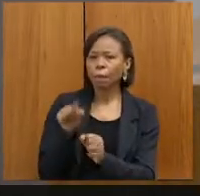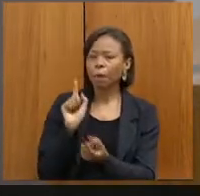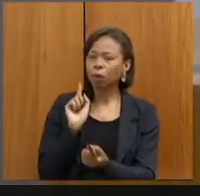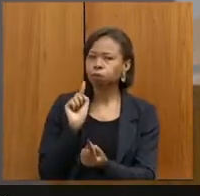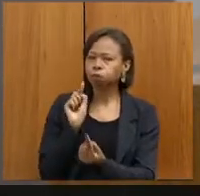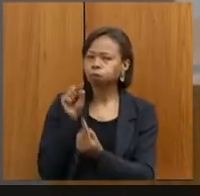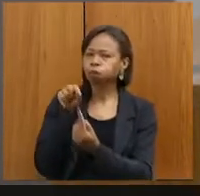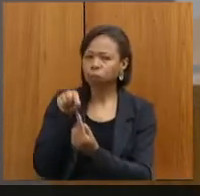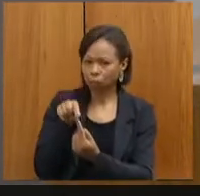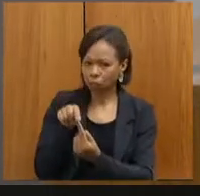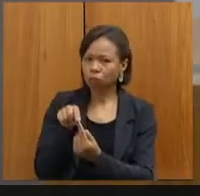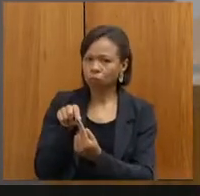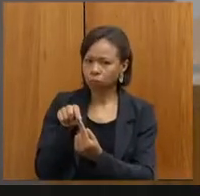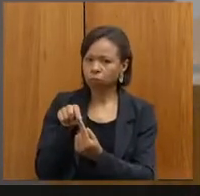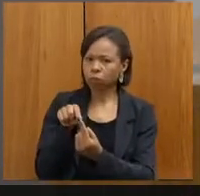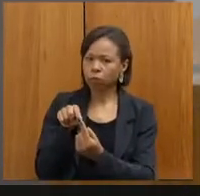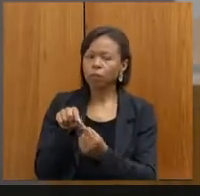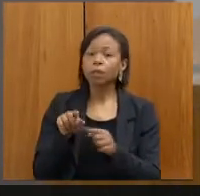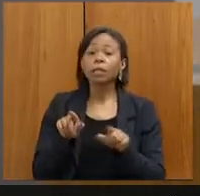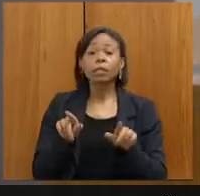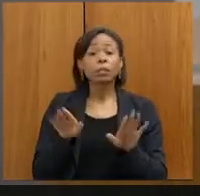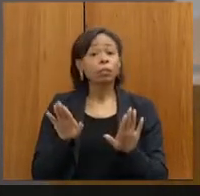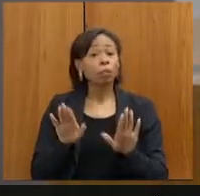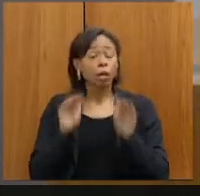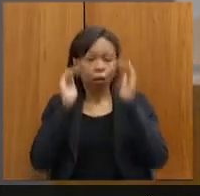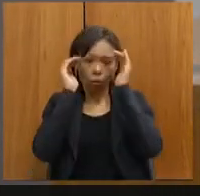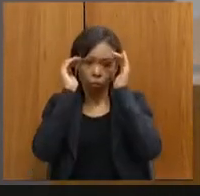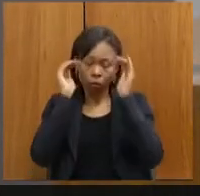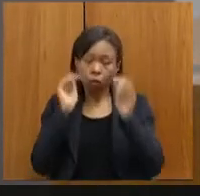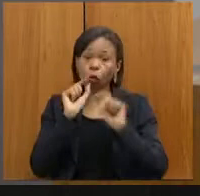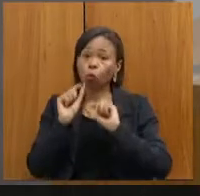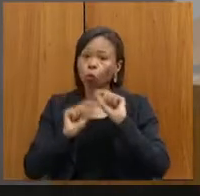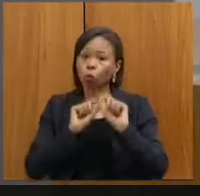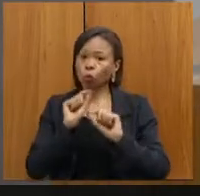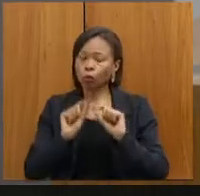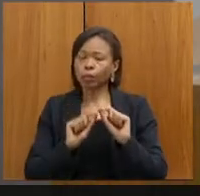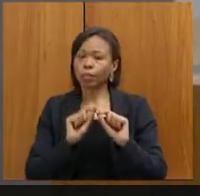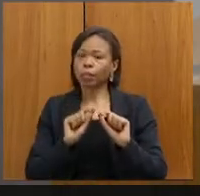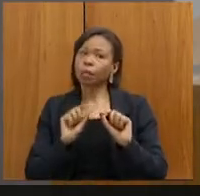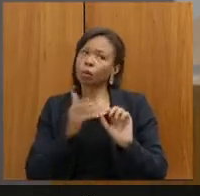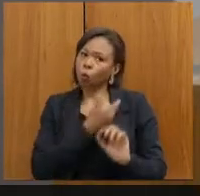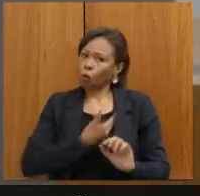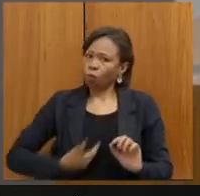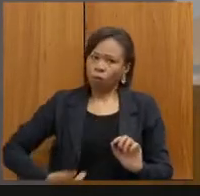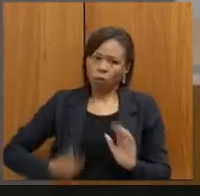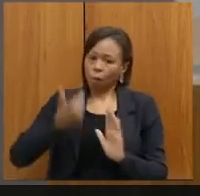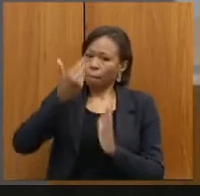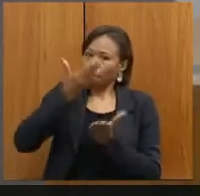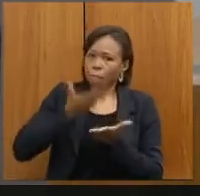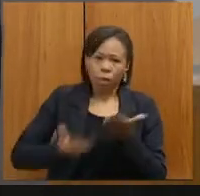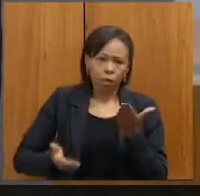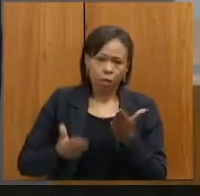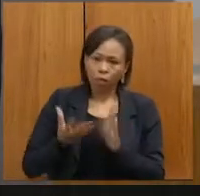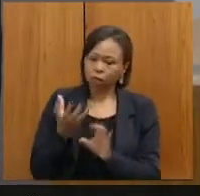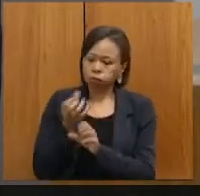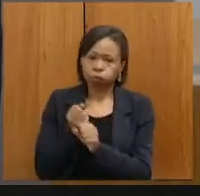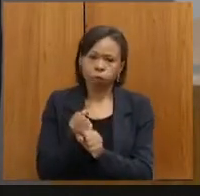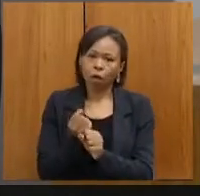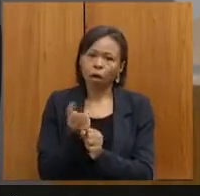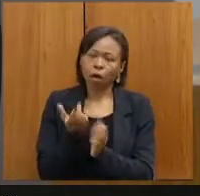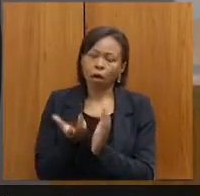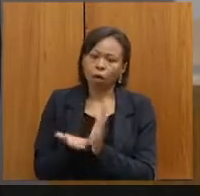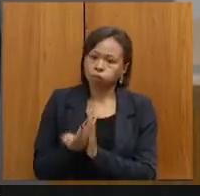Mais uma vez Elano aí pela questão do governo não perder receita Mas também de tá segurando em um pouco